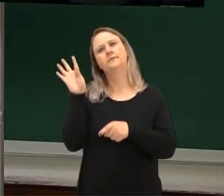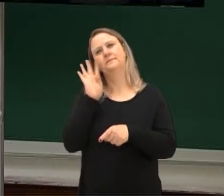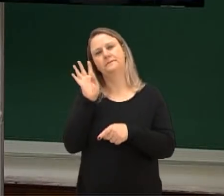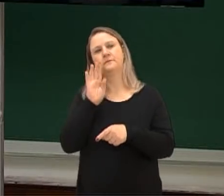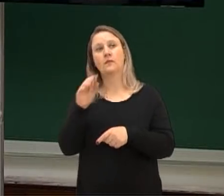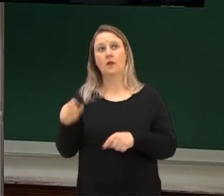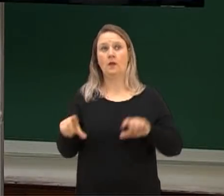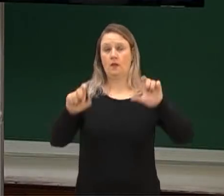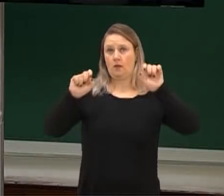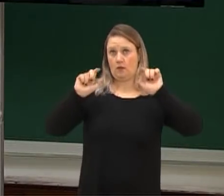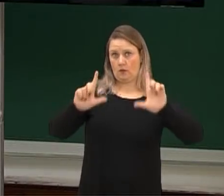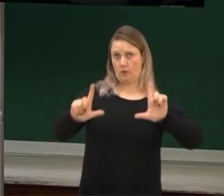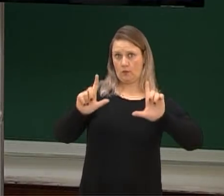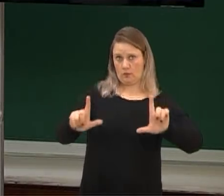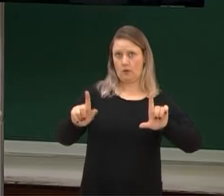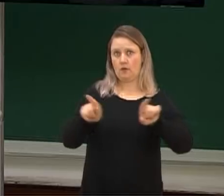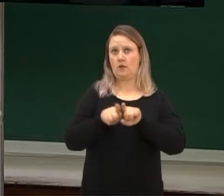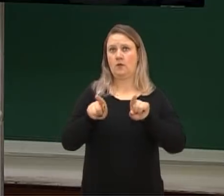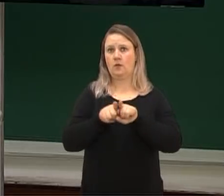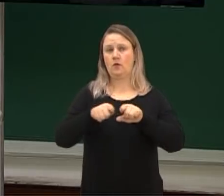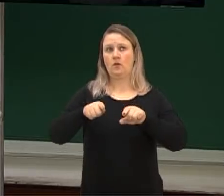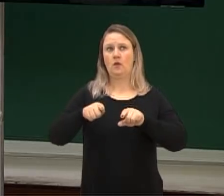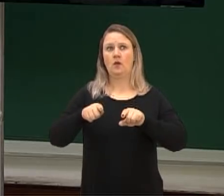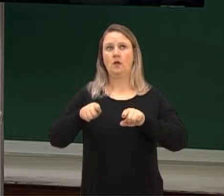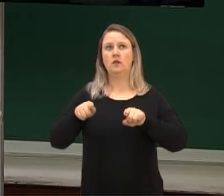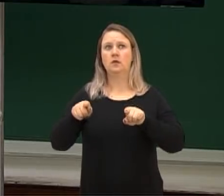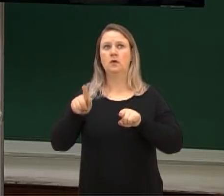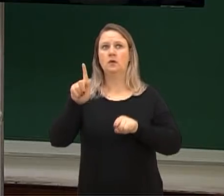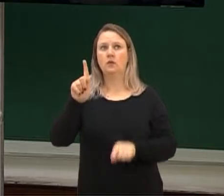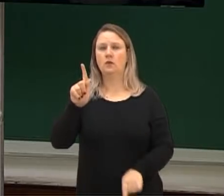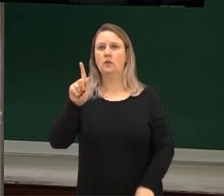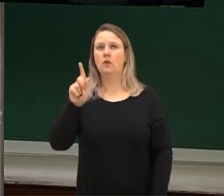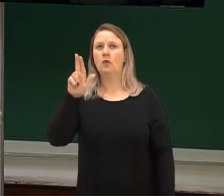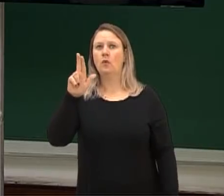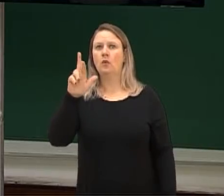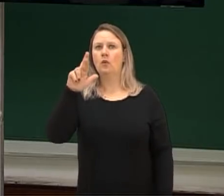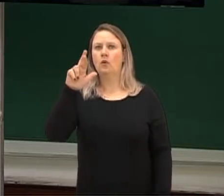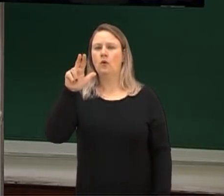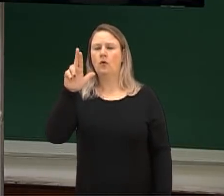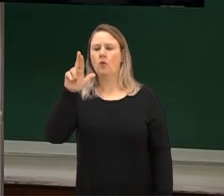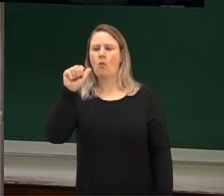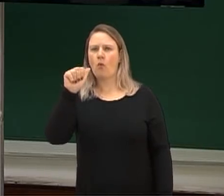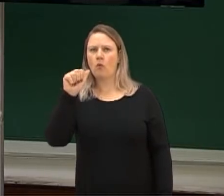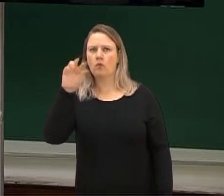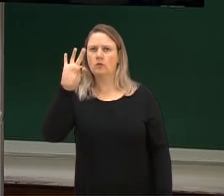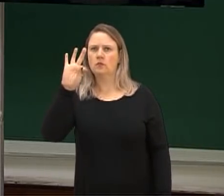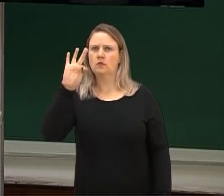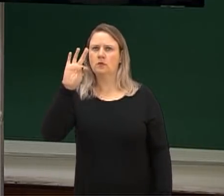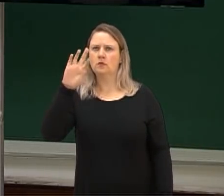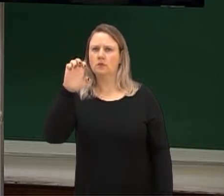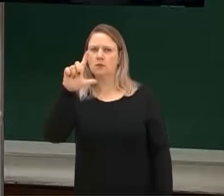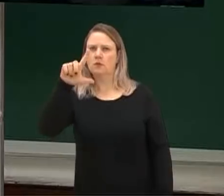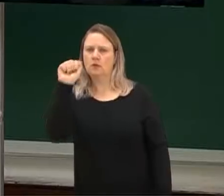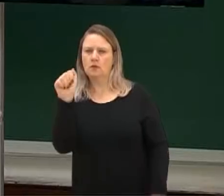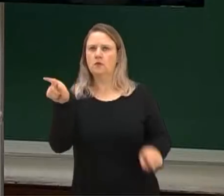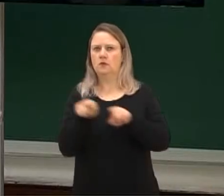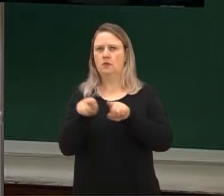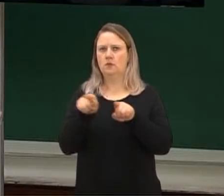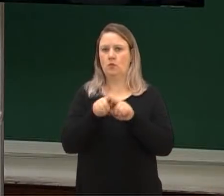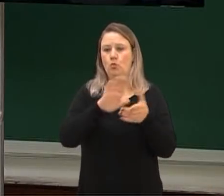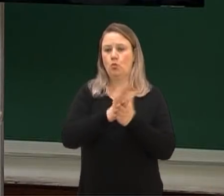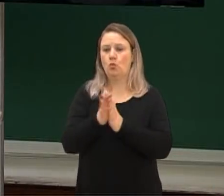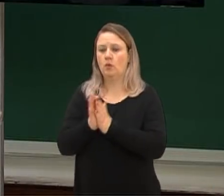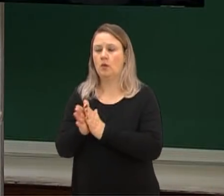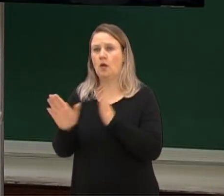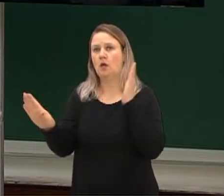lá. E esse lugar, né, que é o Cânion Guartelá, ele é decorrente da erosão fluvial, da erosão do rio. E